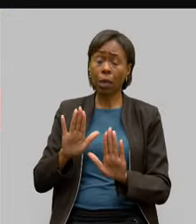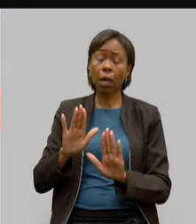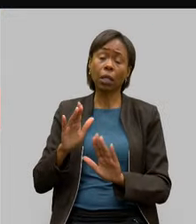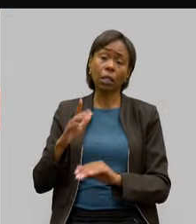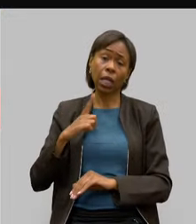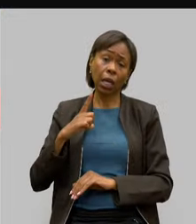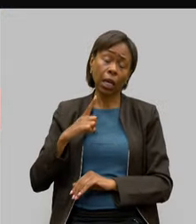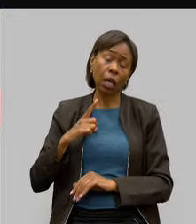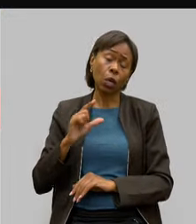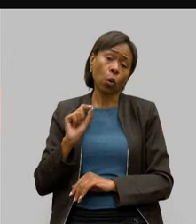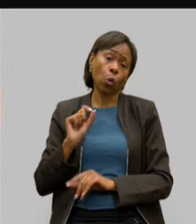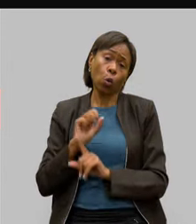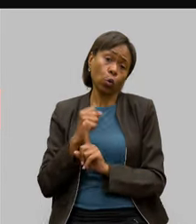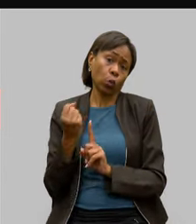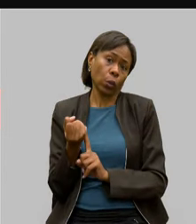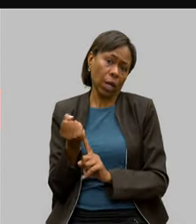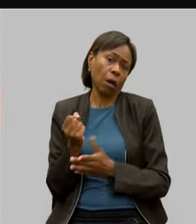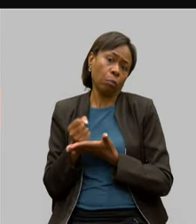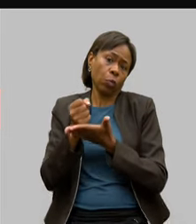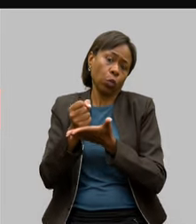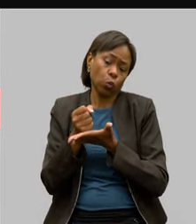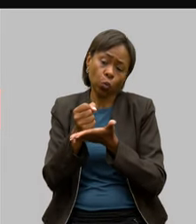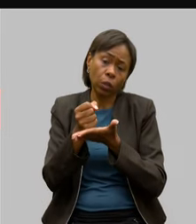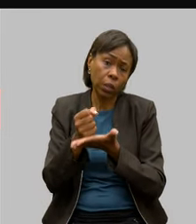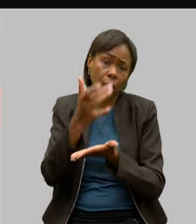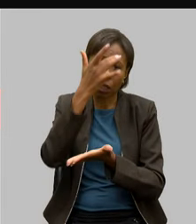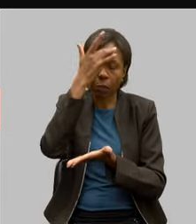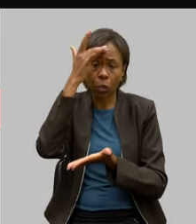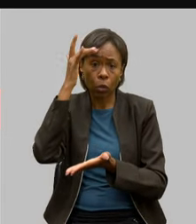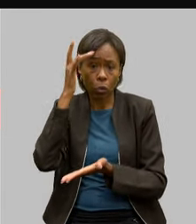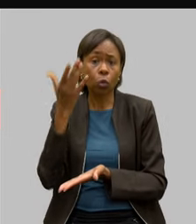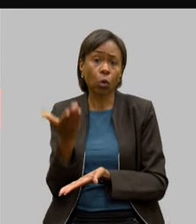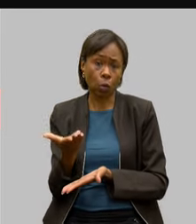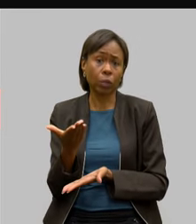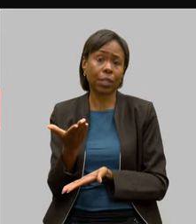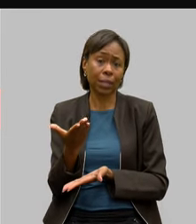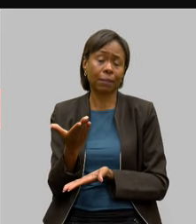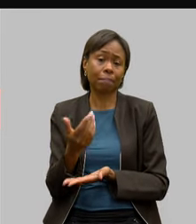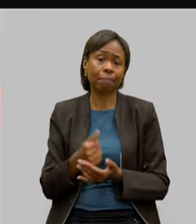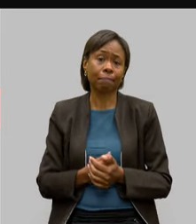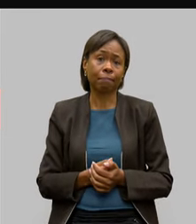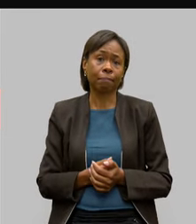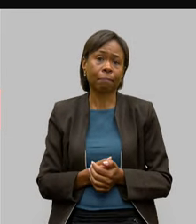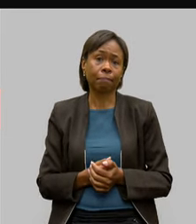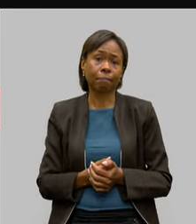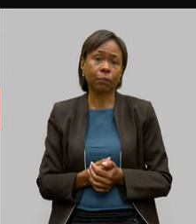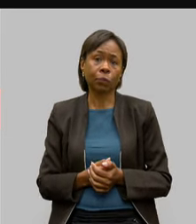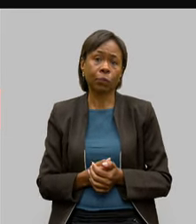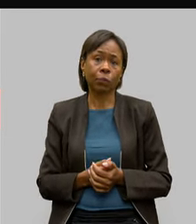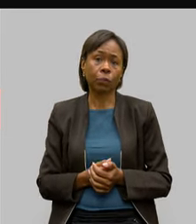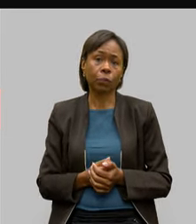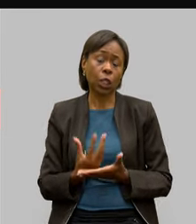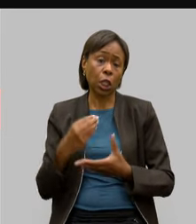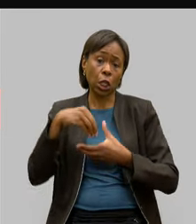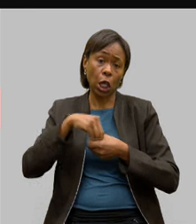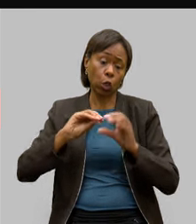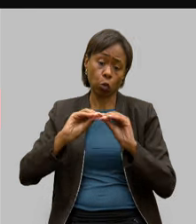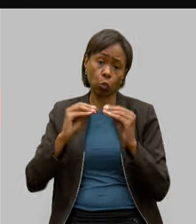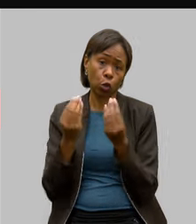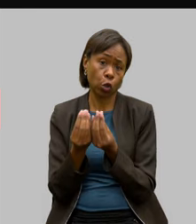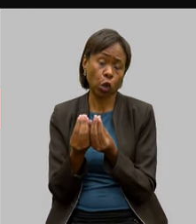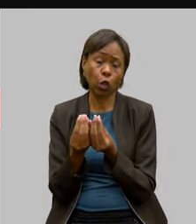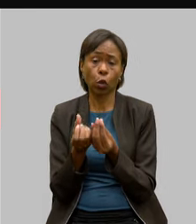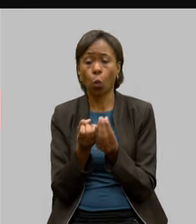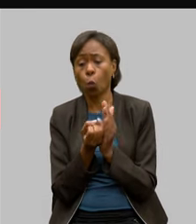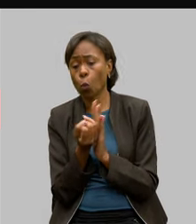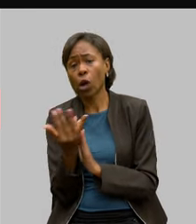tem ajudado essas pessoas saber o quanto tem de cbd quanto tem thc em seus óleos em seus produtos que estão destinando aos seus entes